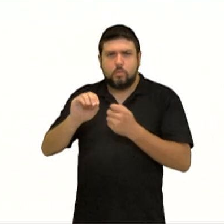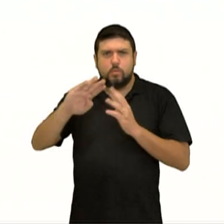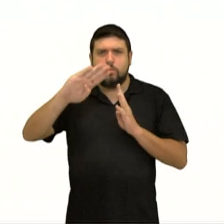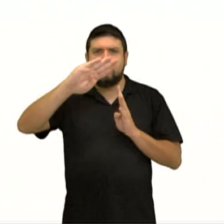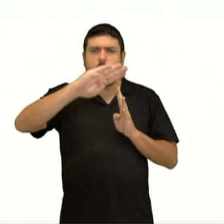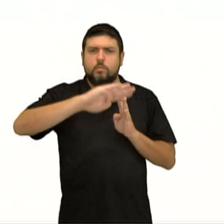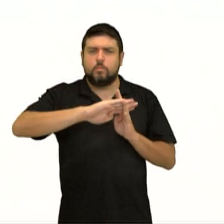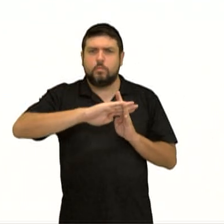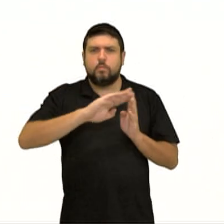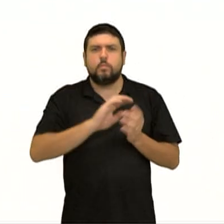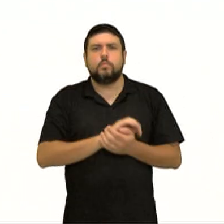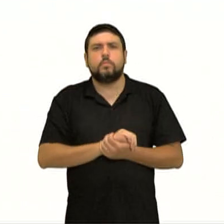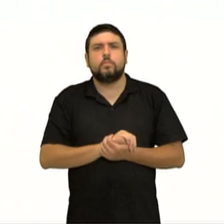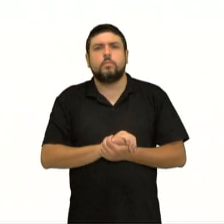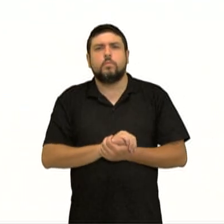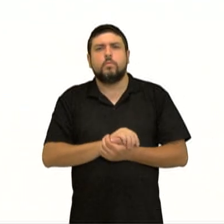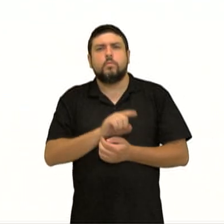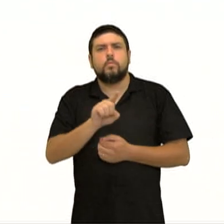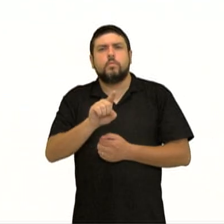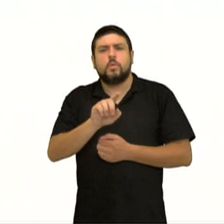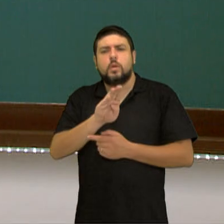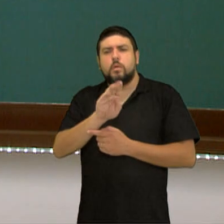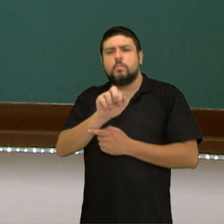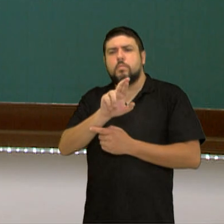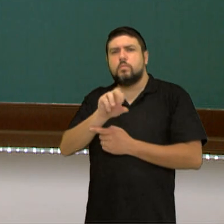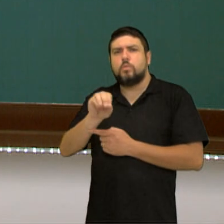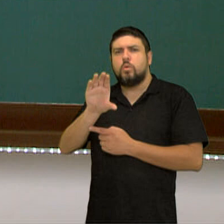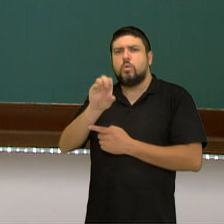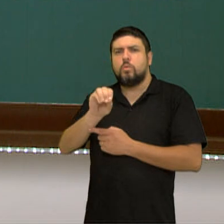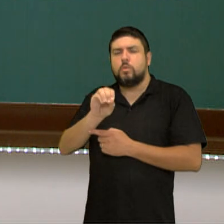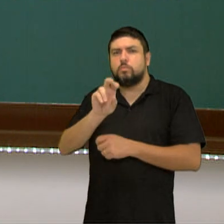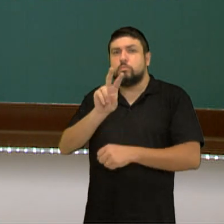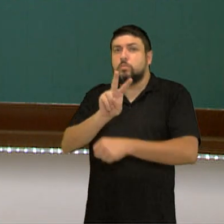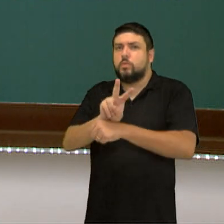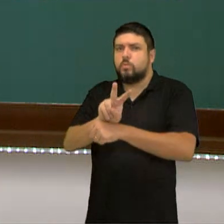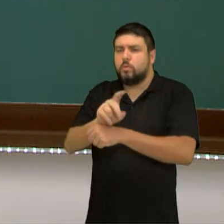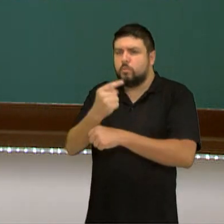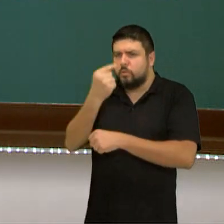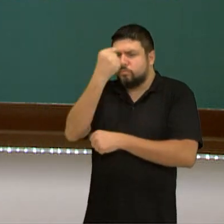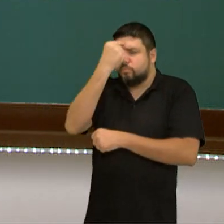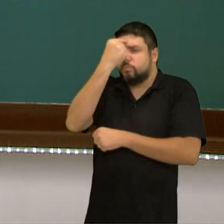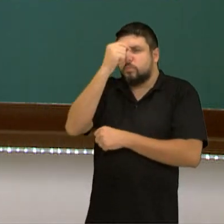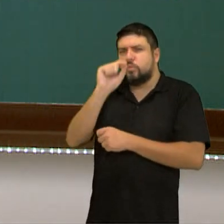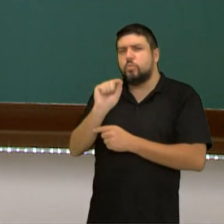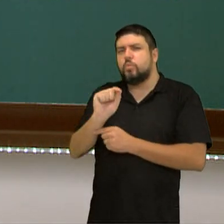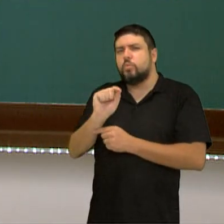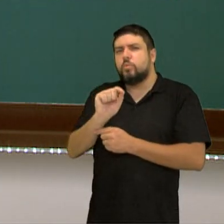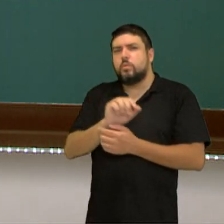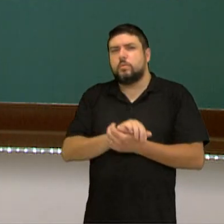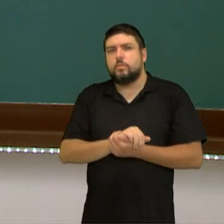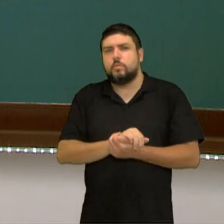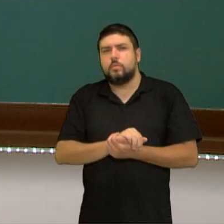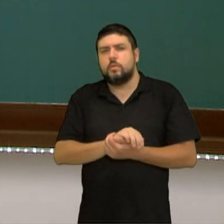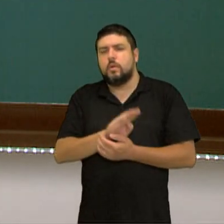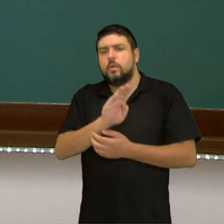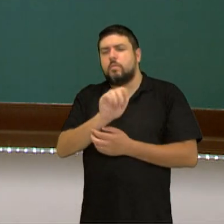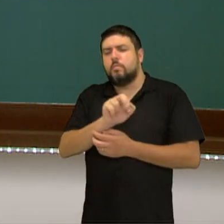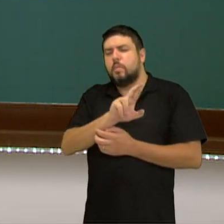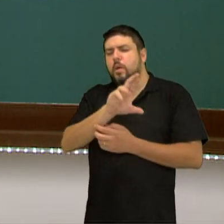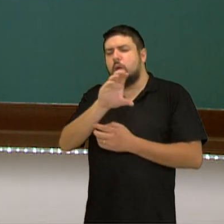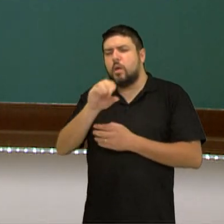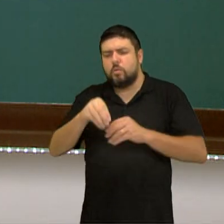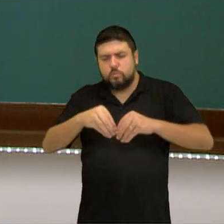vem à cabeça quando falamos de barroco? Não, cuidado com o que você vai falar. Barro, tá?